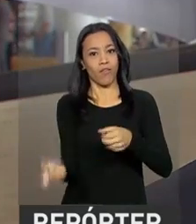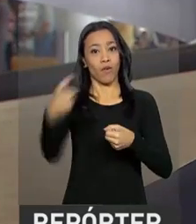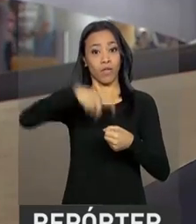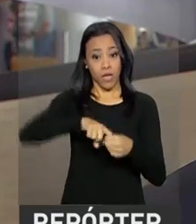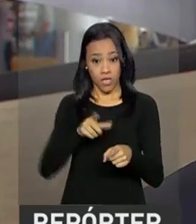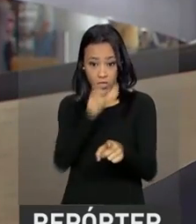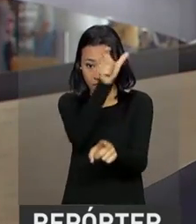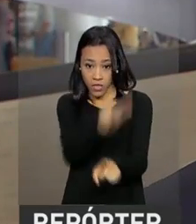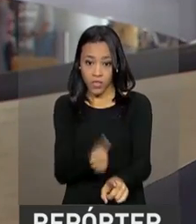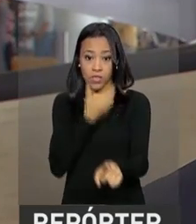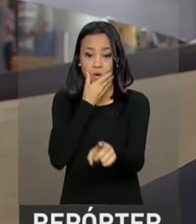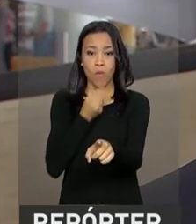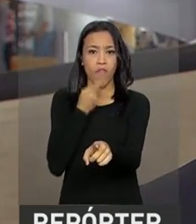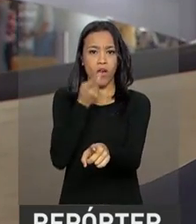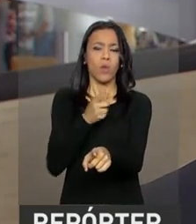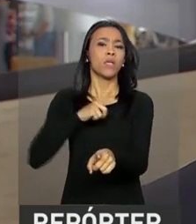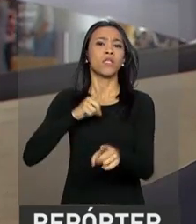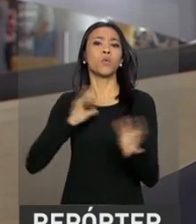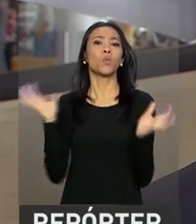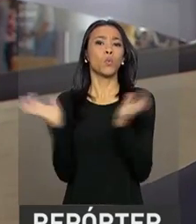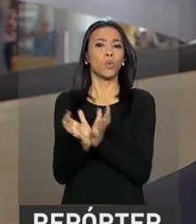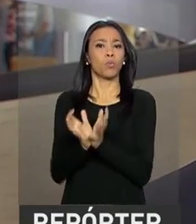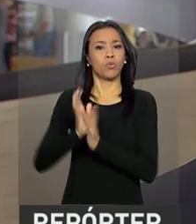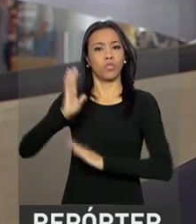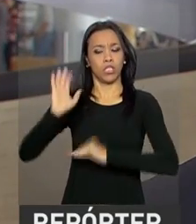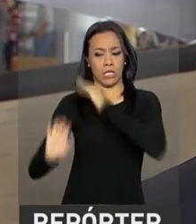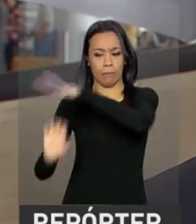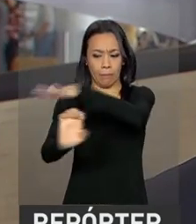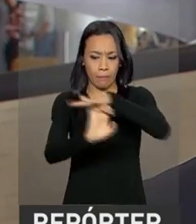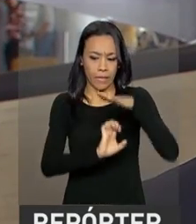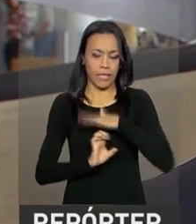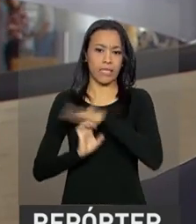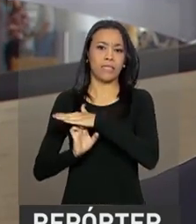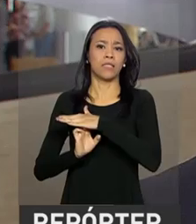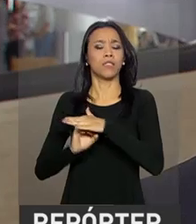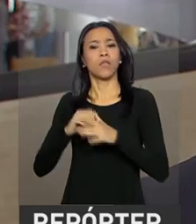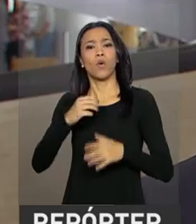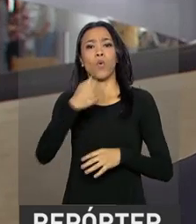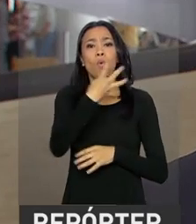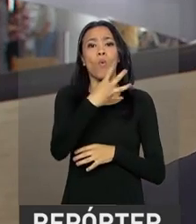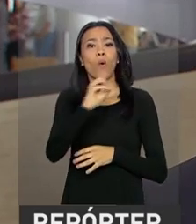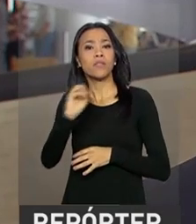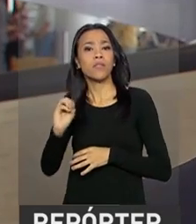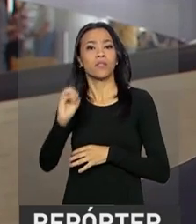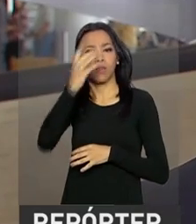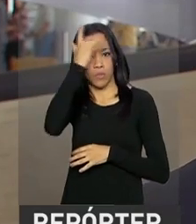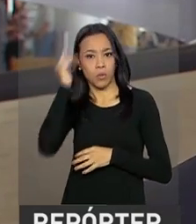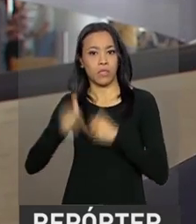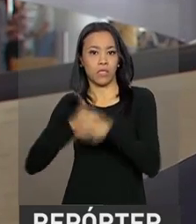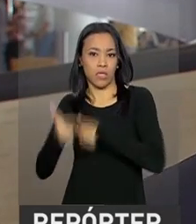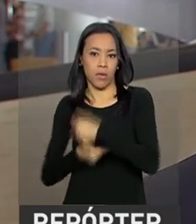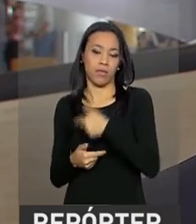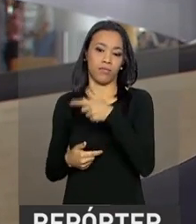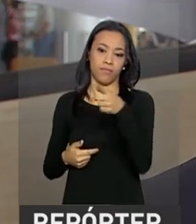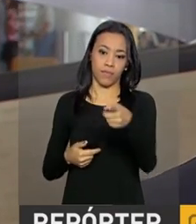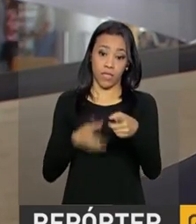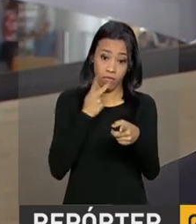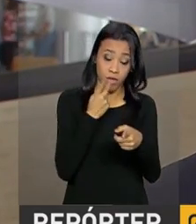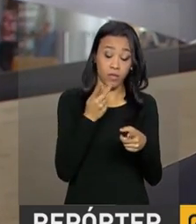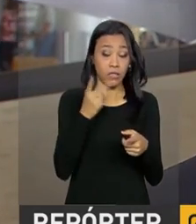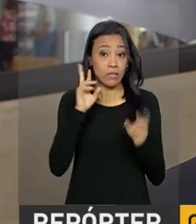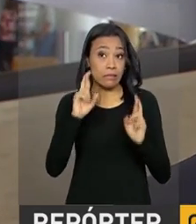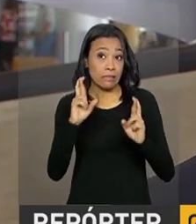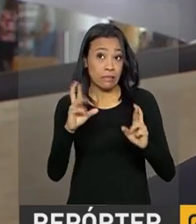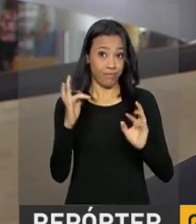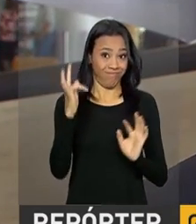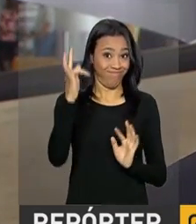empresário que tem um grupo de empresas de prestação de serviços com 400 funcionários dúvida a expectativa é que a gente